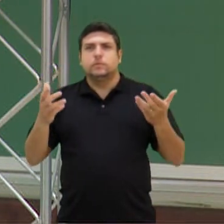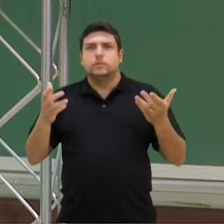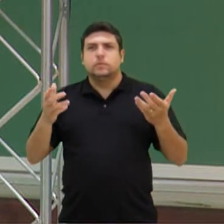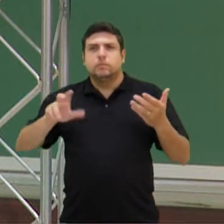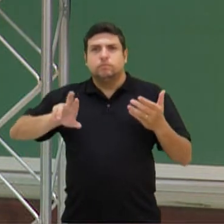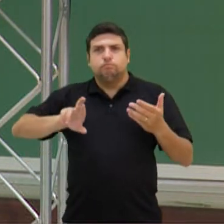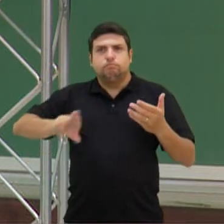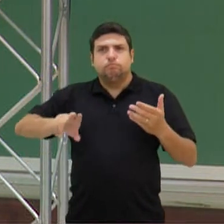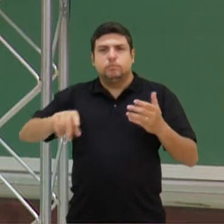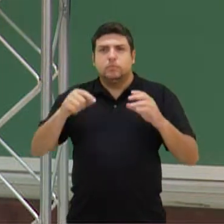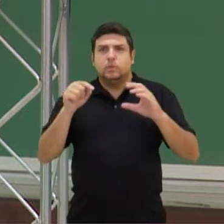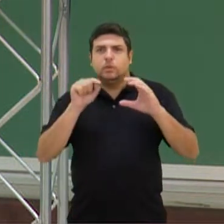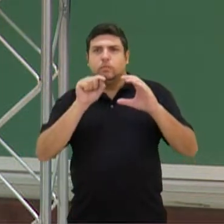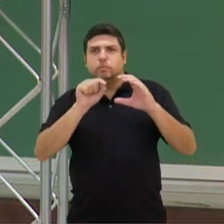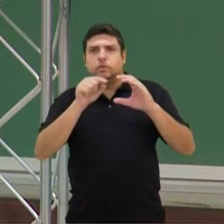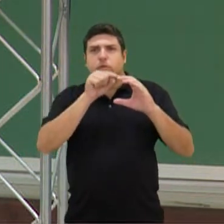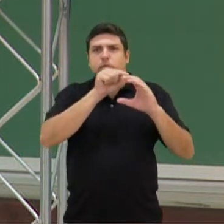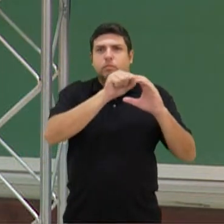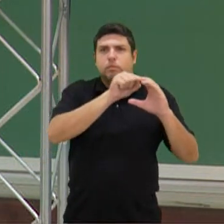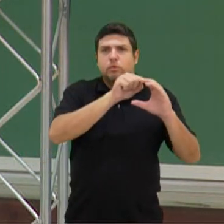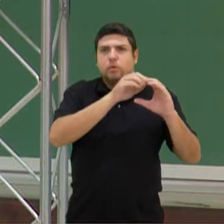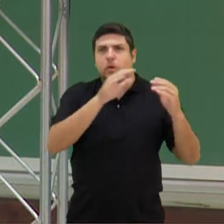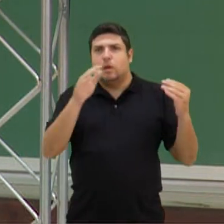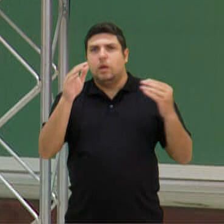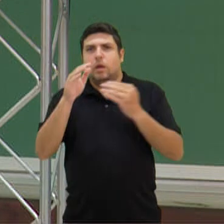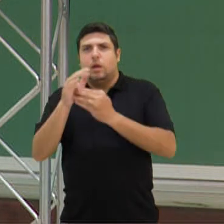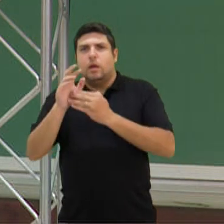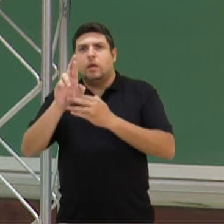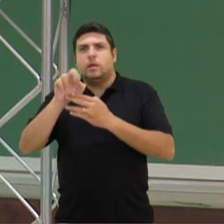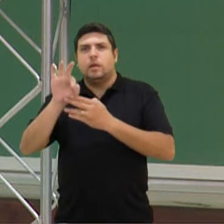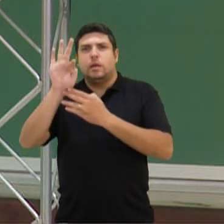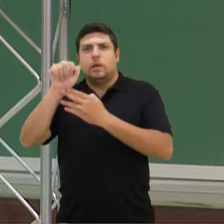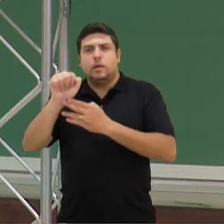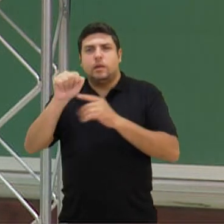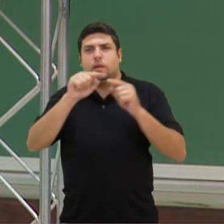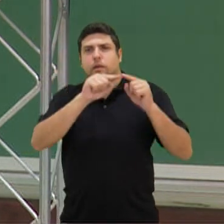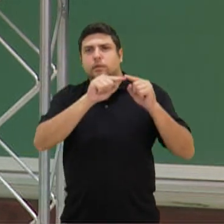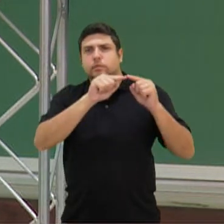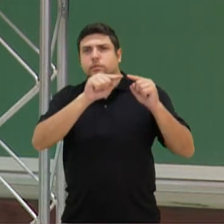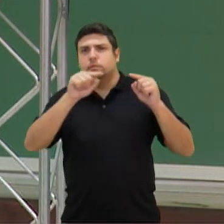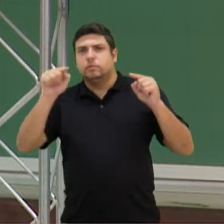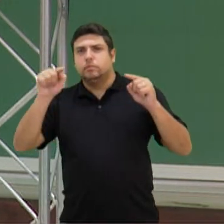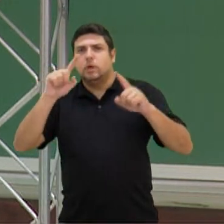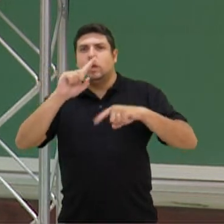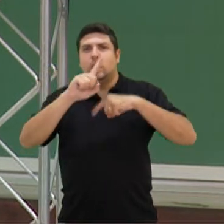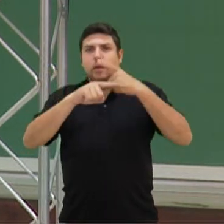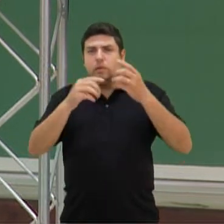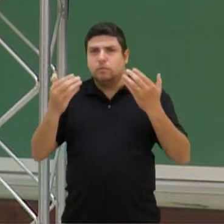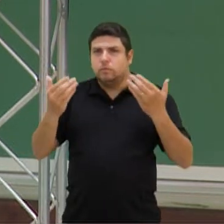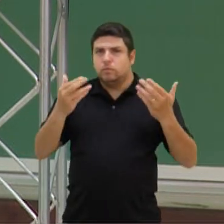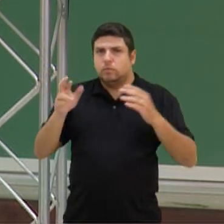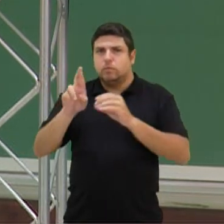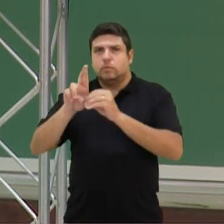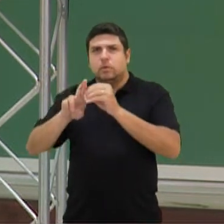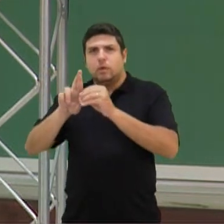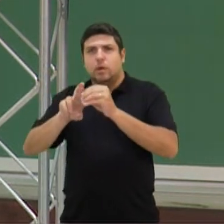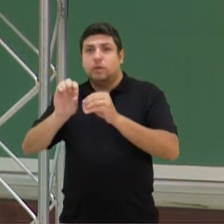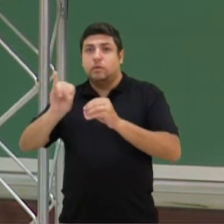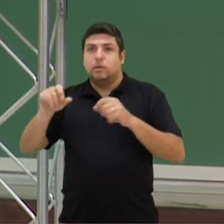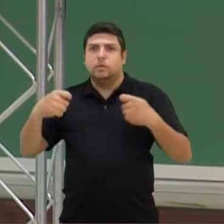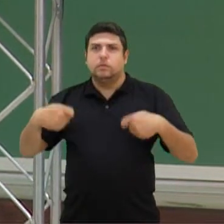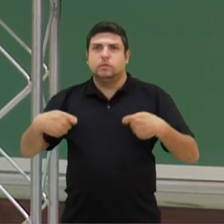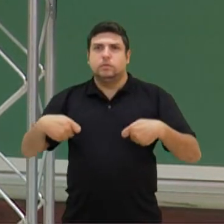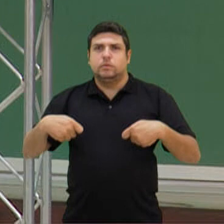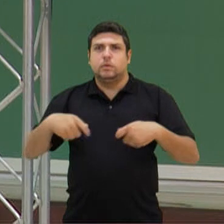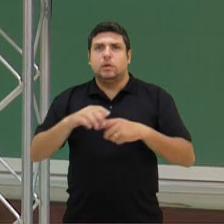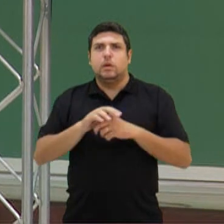de um ponto até a reta, e sim do centro até essa reta. E depois comparar com o raio quando necessita. Então, utilizando essa